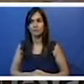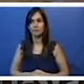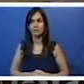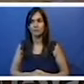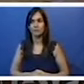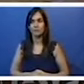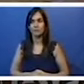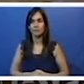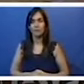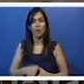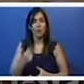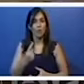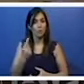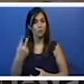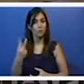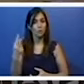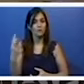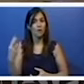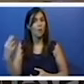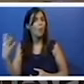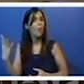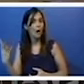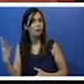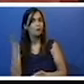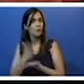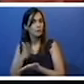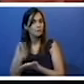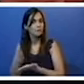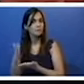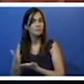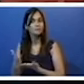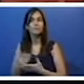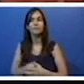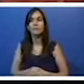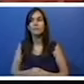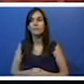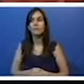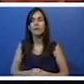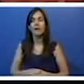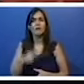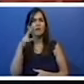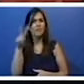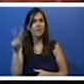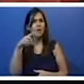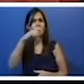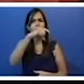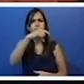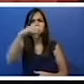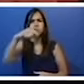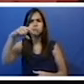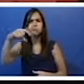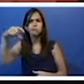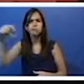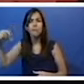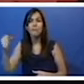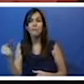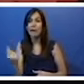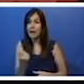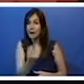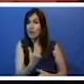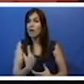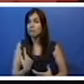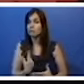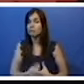partes Olha uma duas três e quatro partes Olha o pedacinho que vai dar para cada um